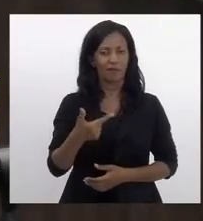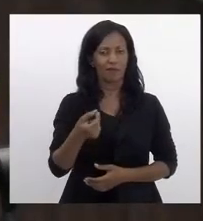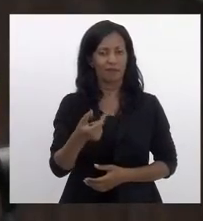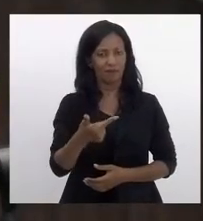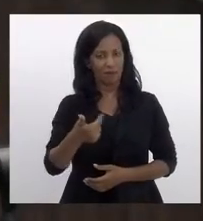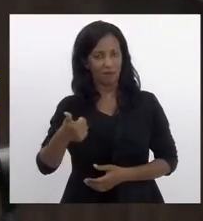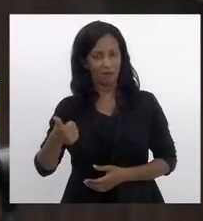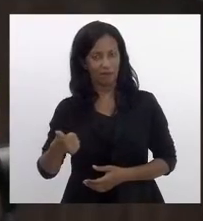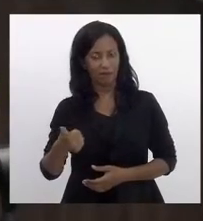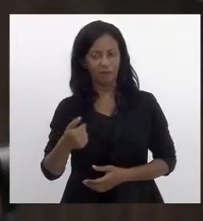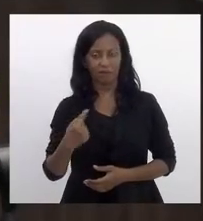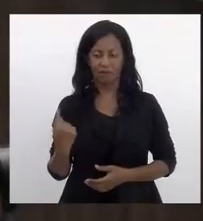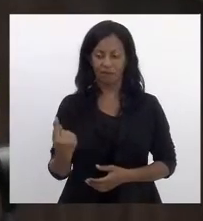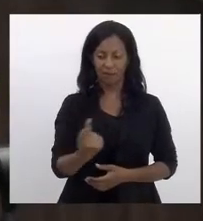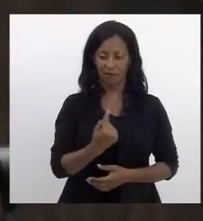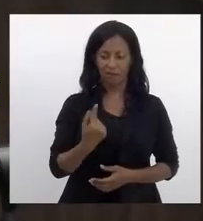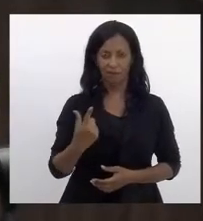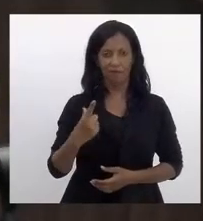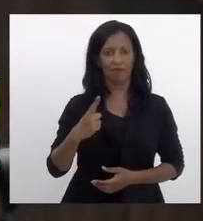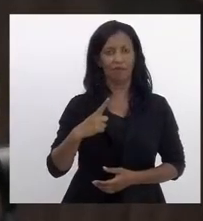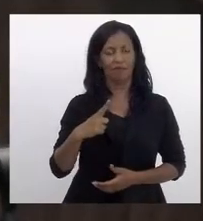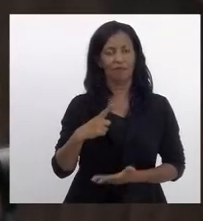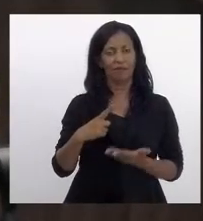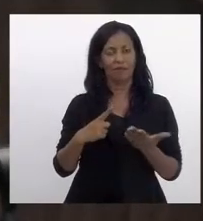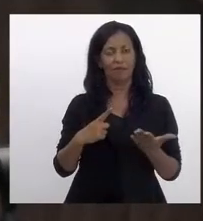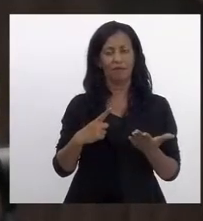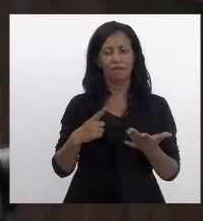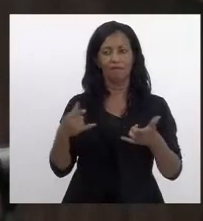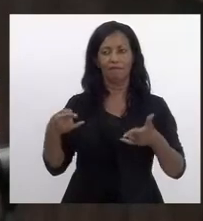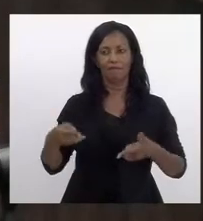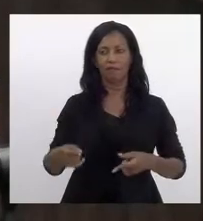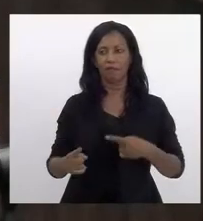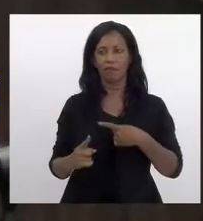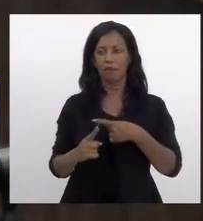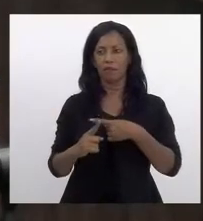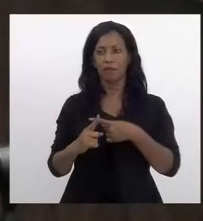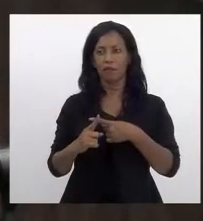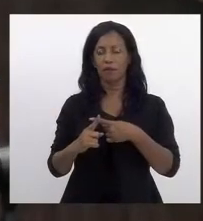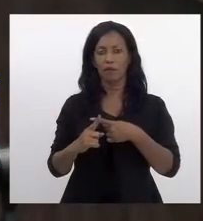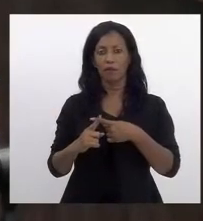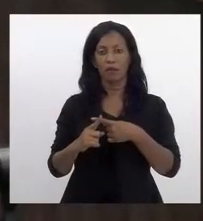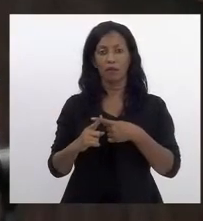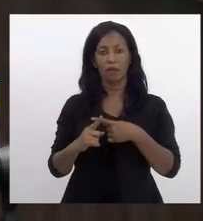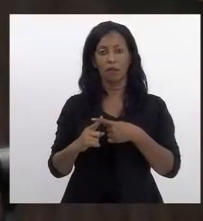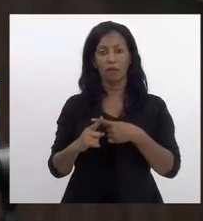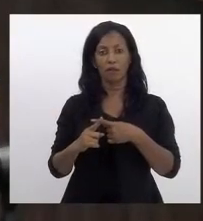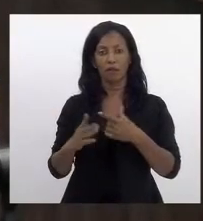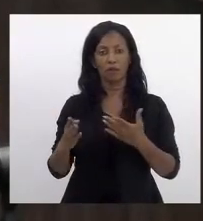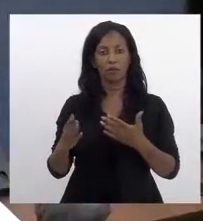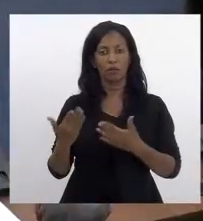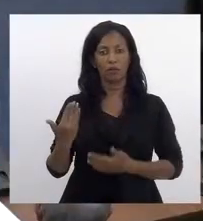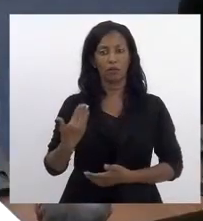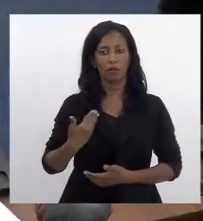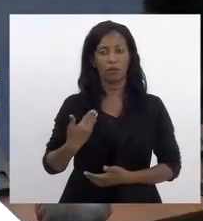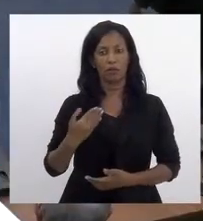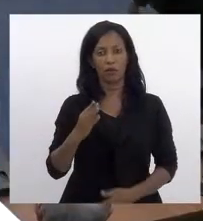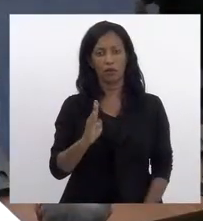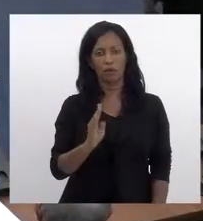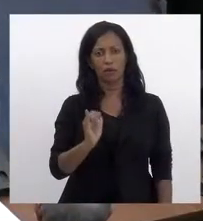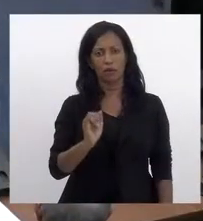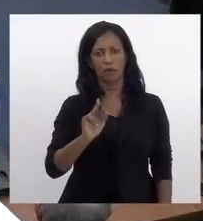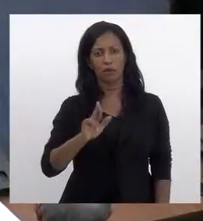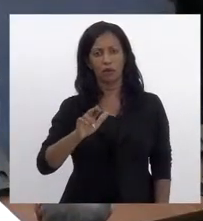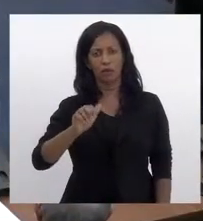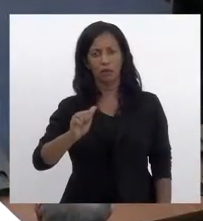30/11/2021, a gente tem aí o velório seguido do enterro do companheiro Bira Carvalho,